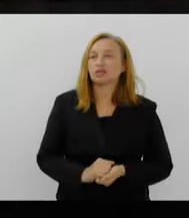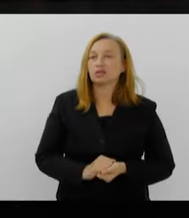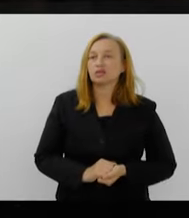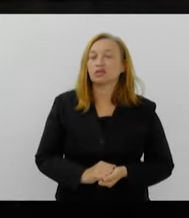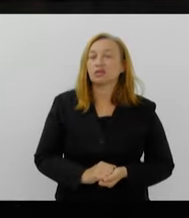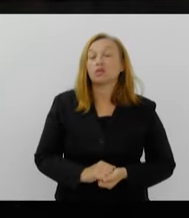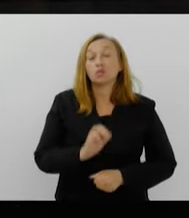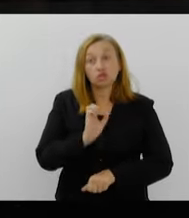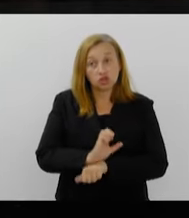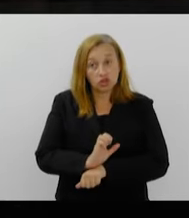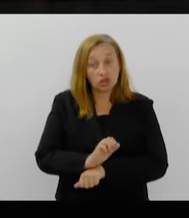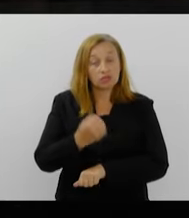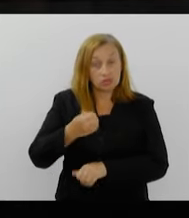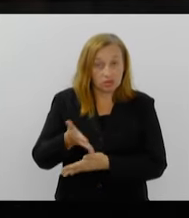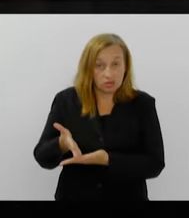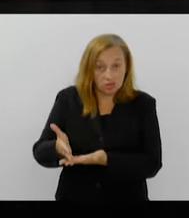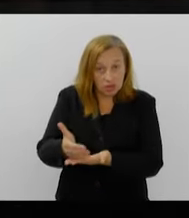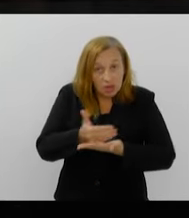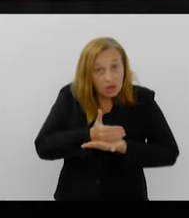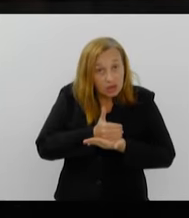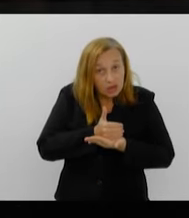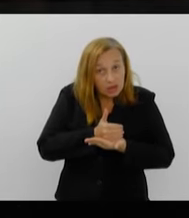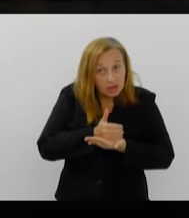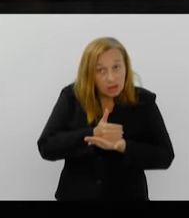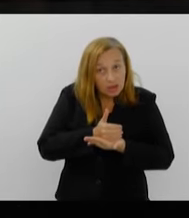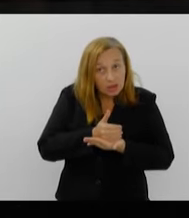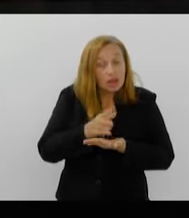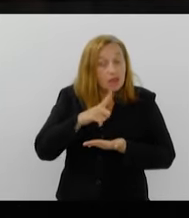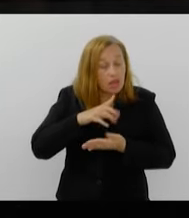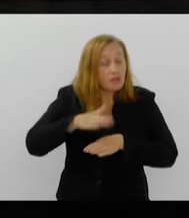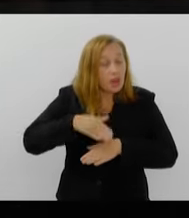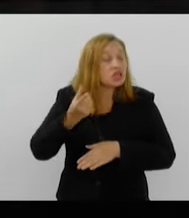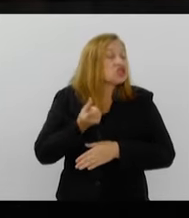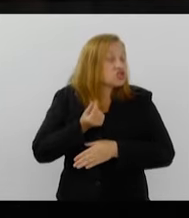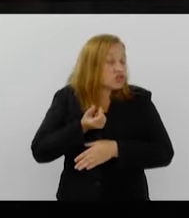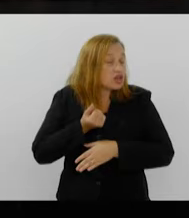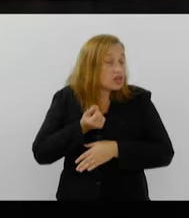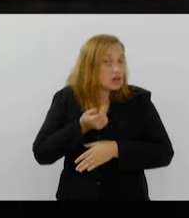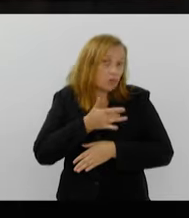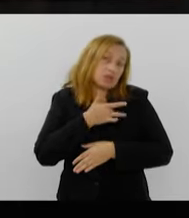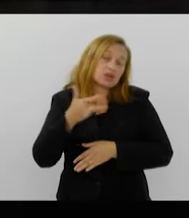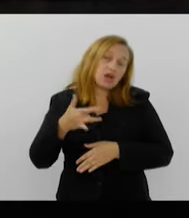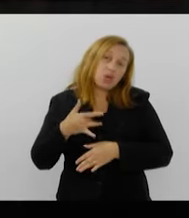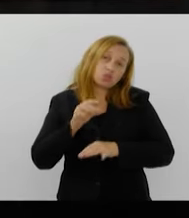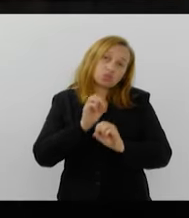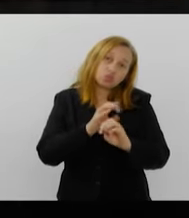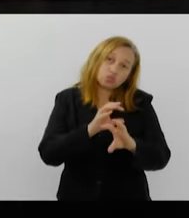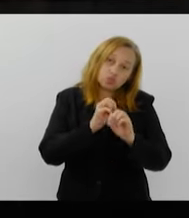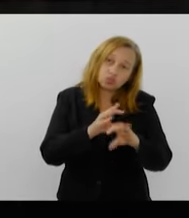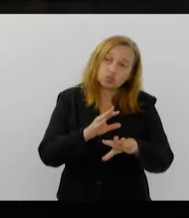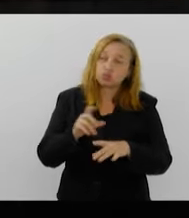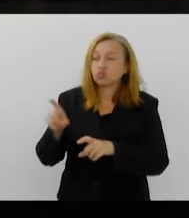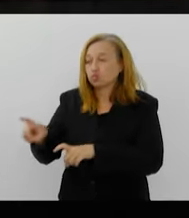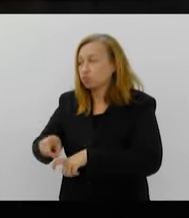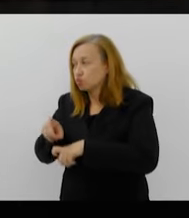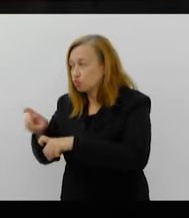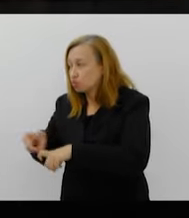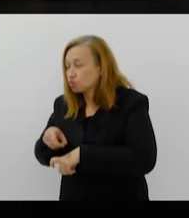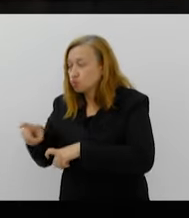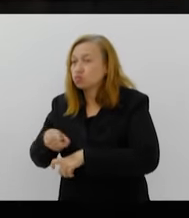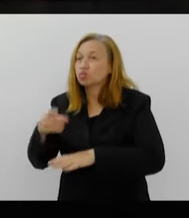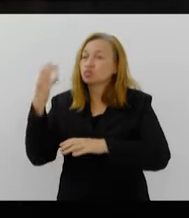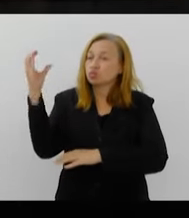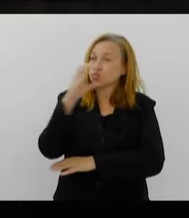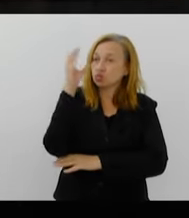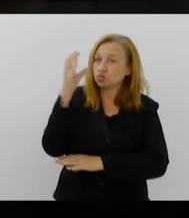que o Estado deveria arrecadar e, portanto, ter mais dinheiro para a saúde, para a educação, para a agricultura, para a